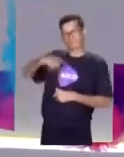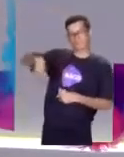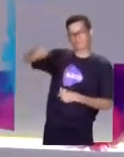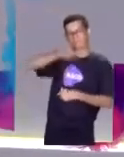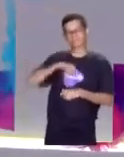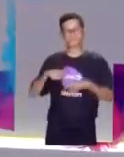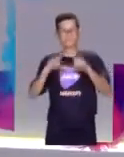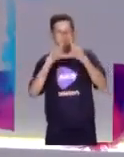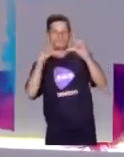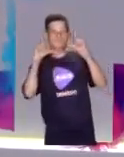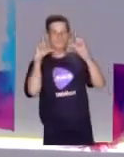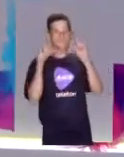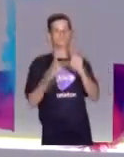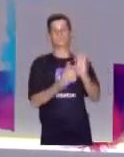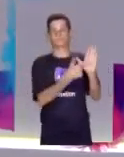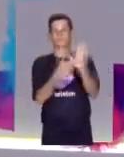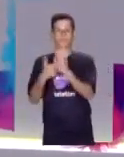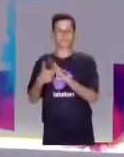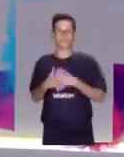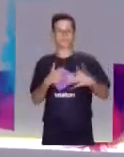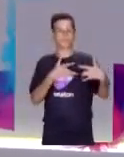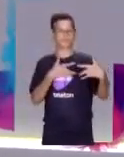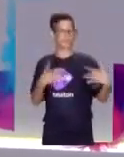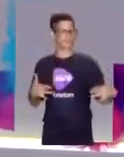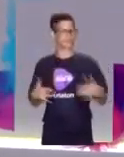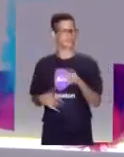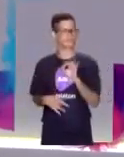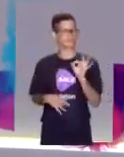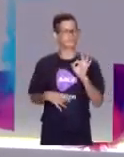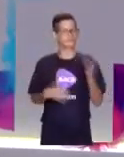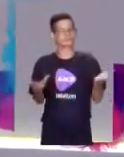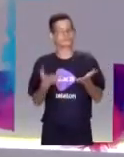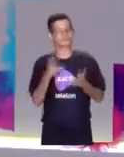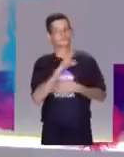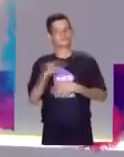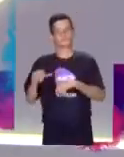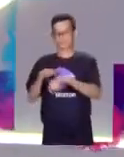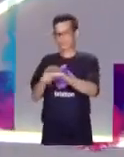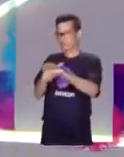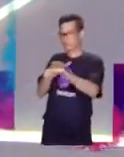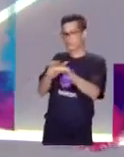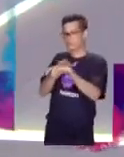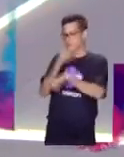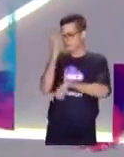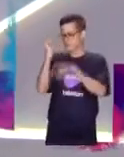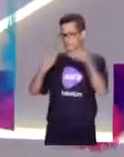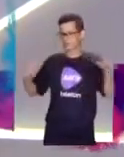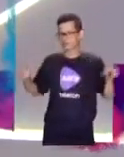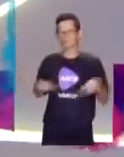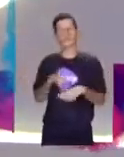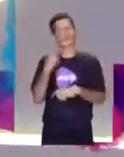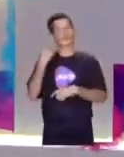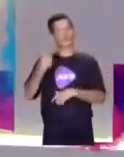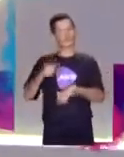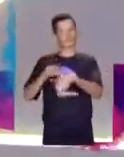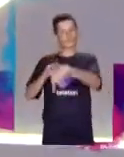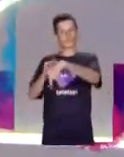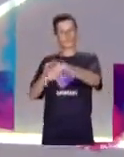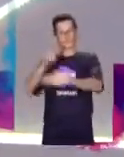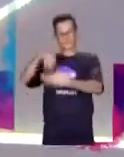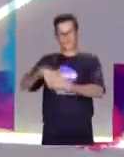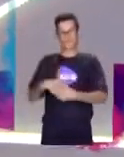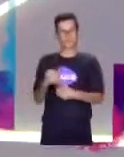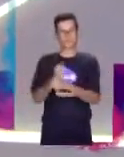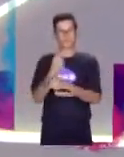serem o rosto dessa campanha de solidariedade. Então agora a gente vai conversar com uma das pacientes símbolos desse